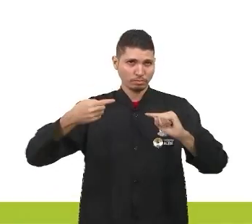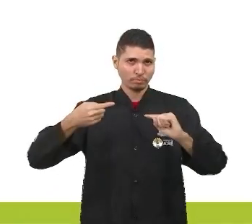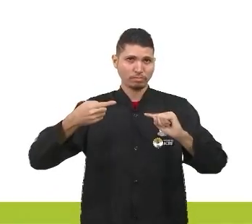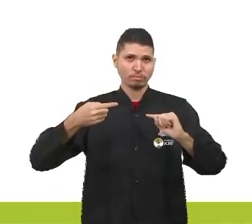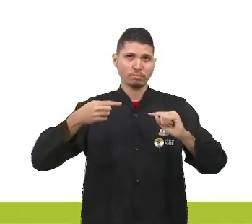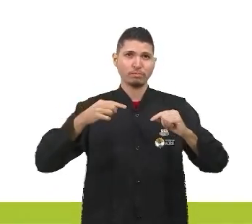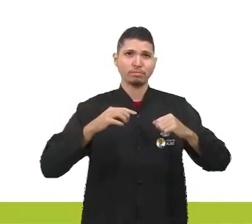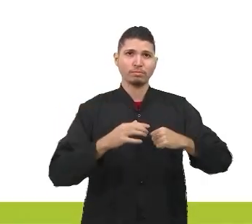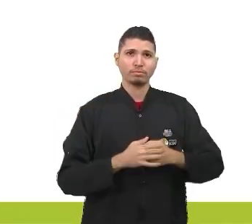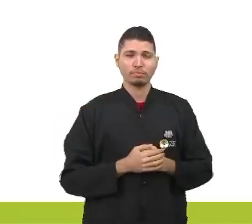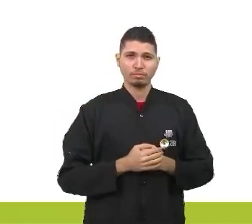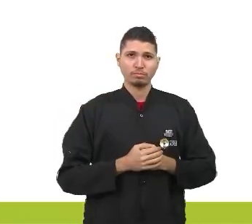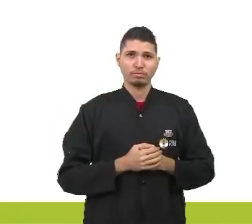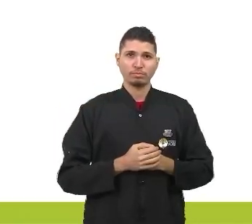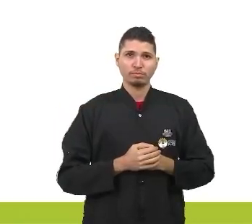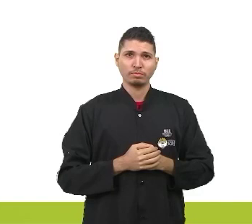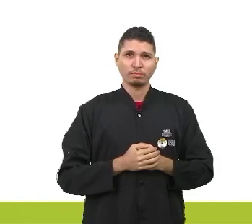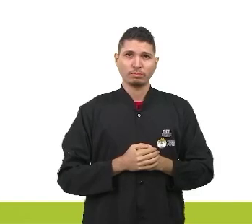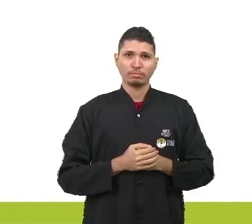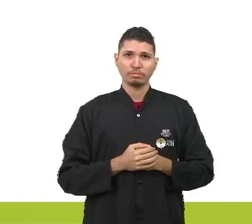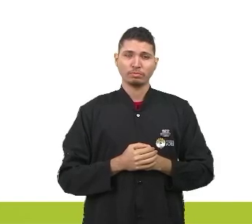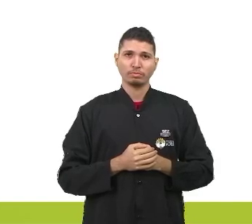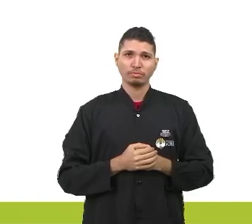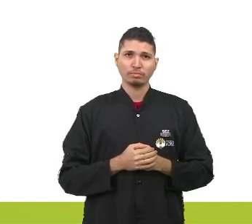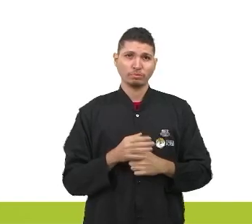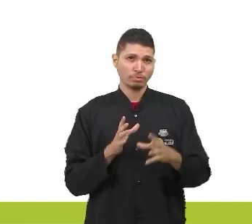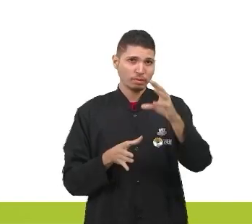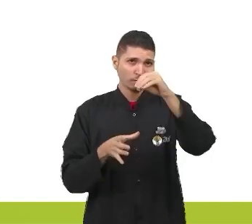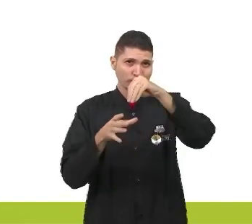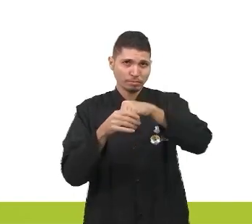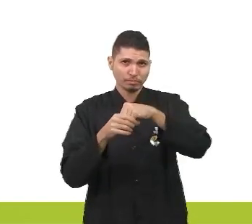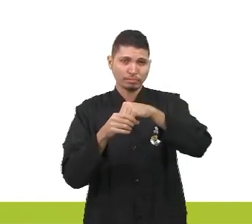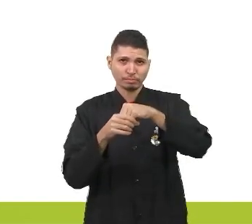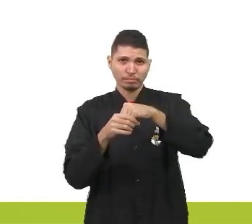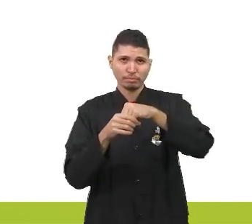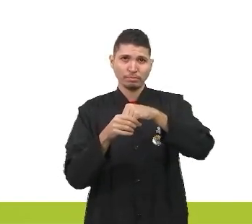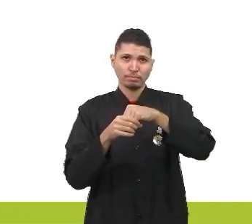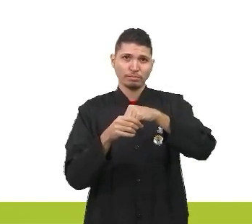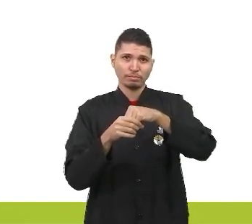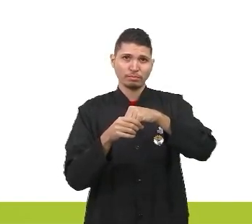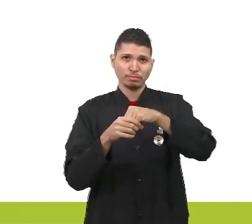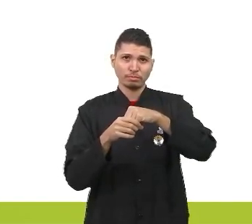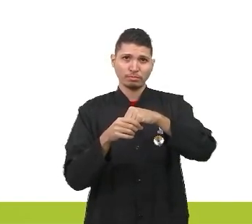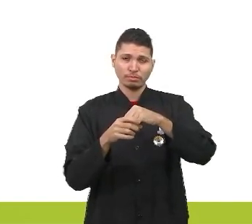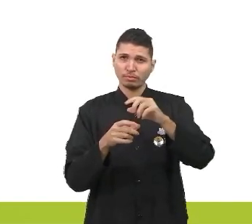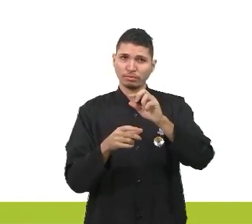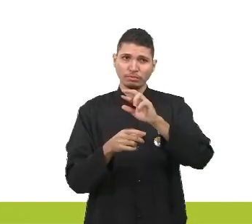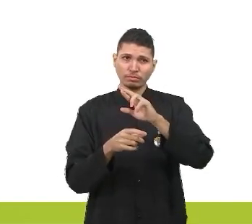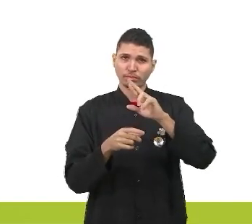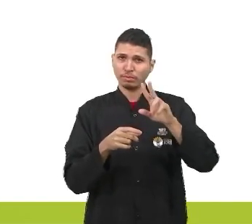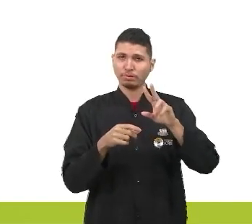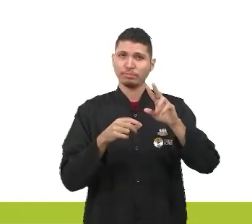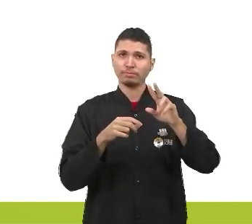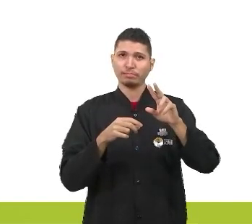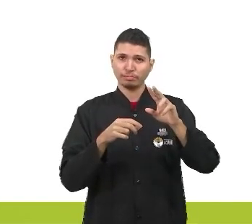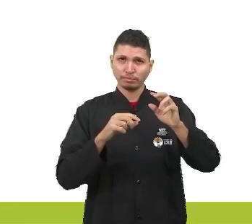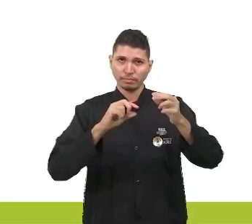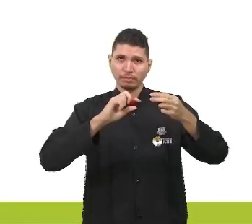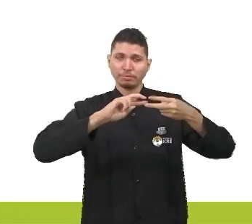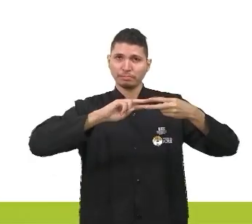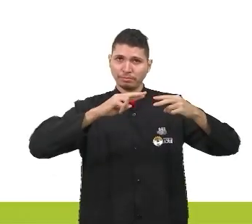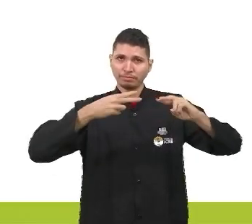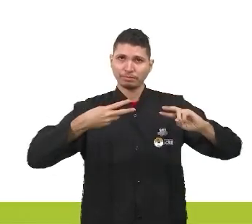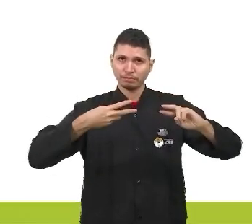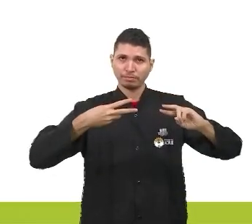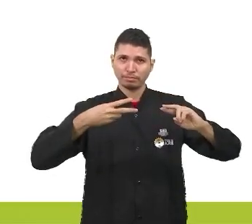ficou cheio de partes quando ele foi formado, cheio de partes que não eram genes. Daí, então,